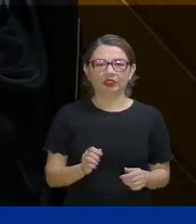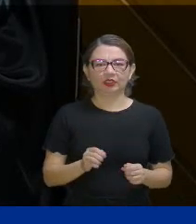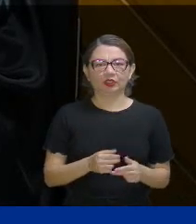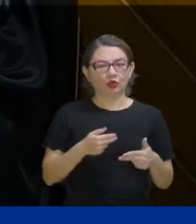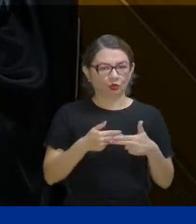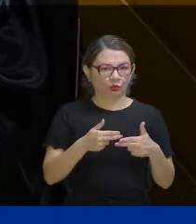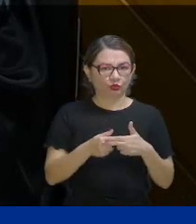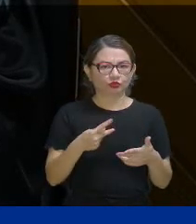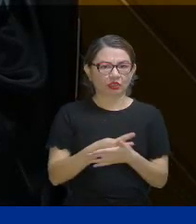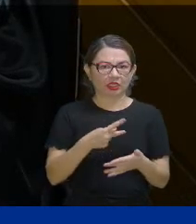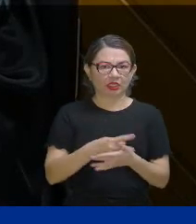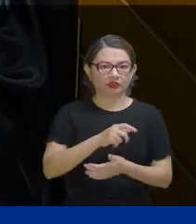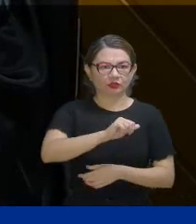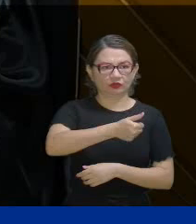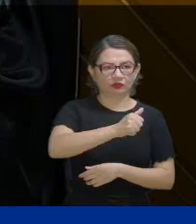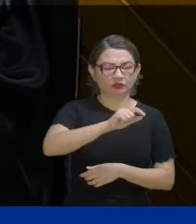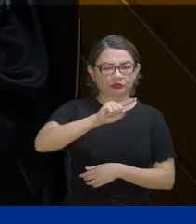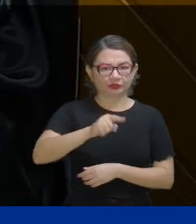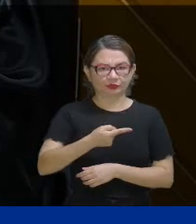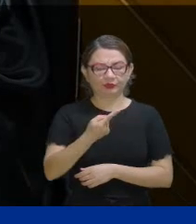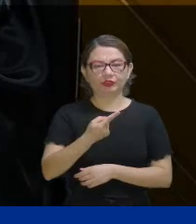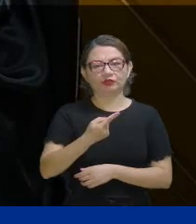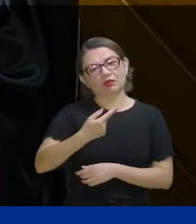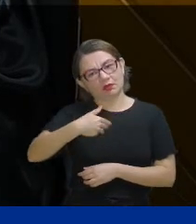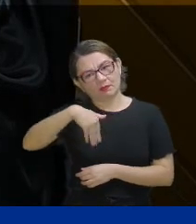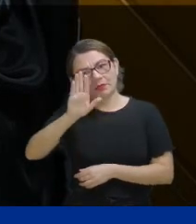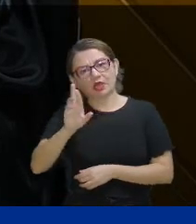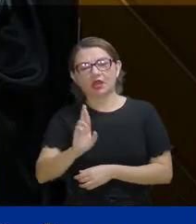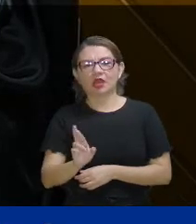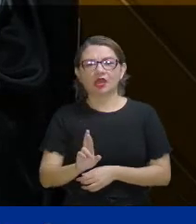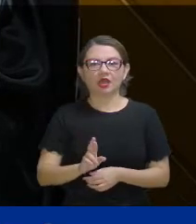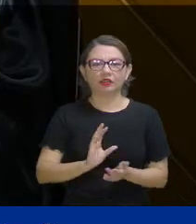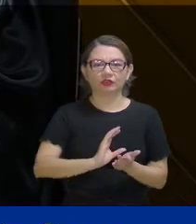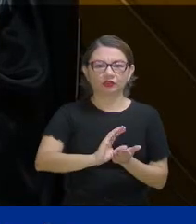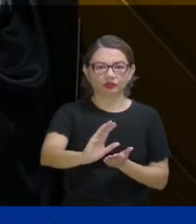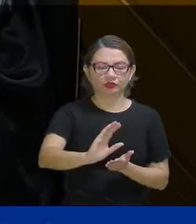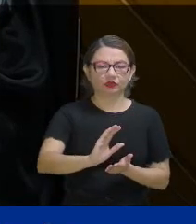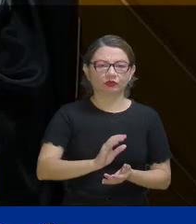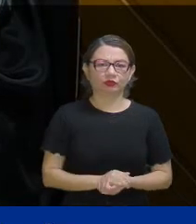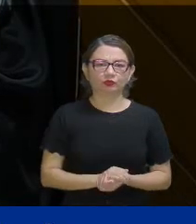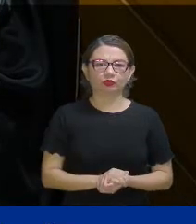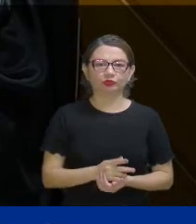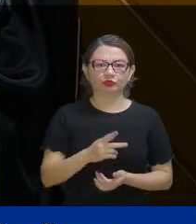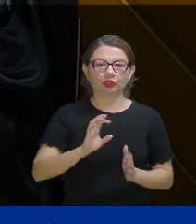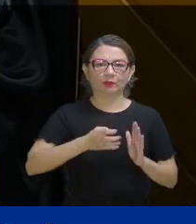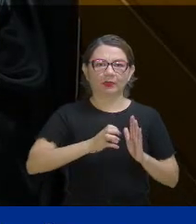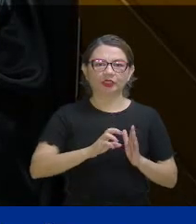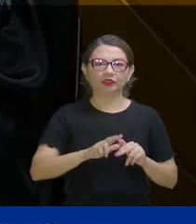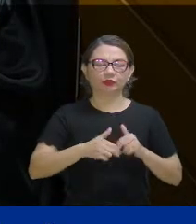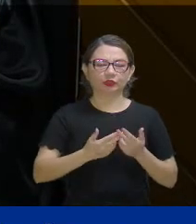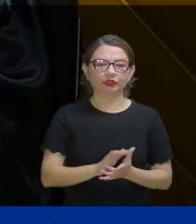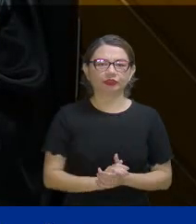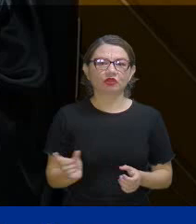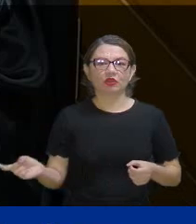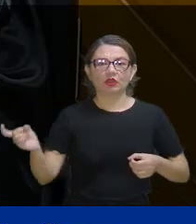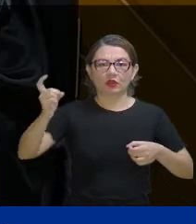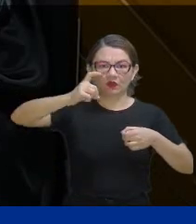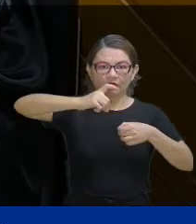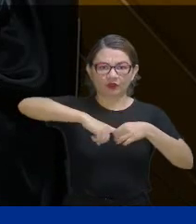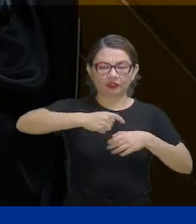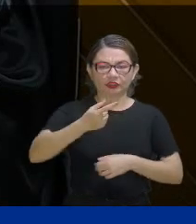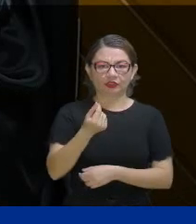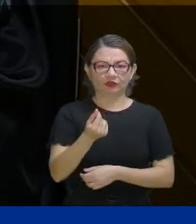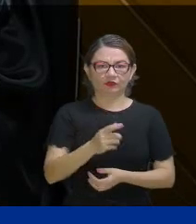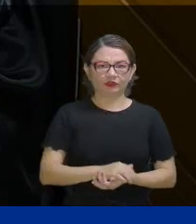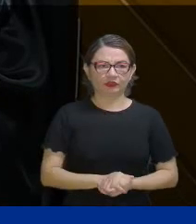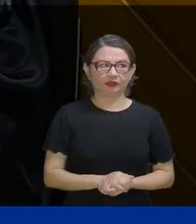11.105,23, oriundos do fundo partidário, qual implica na determinação do recolhimento desse